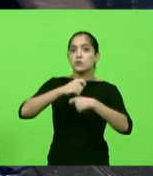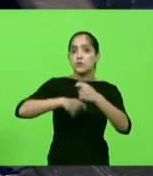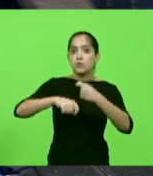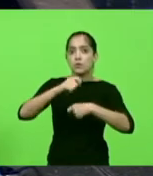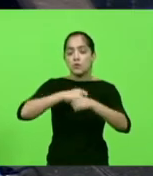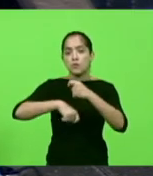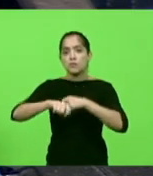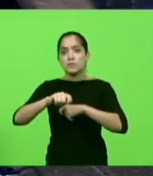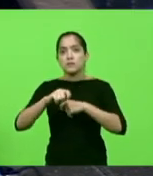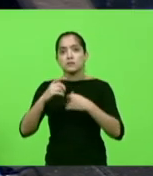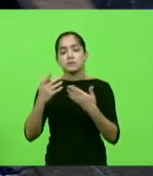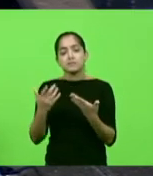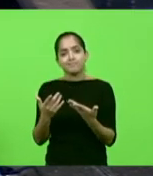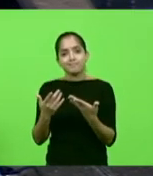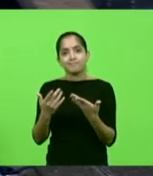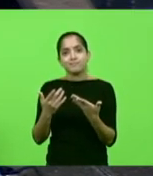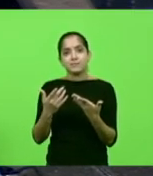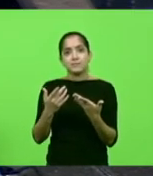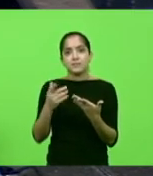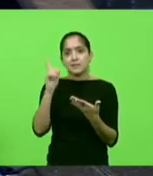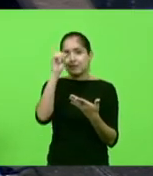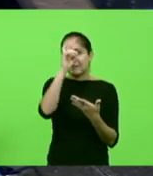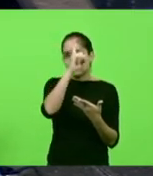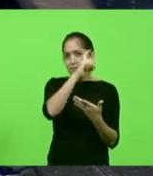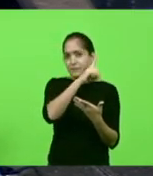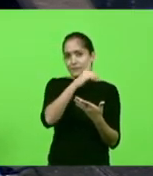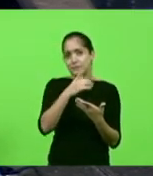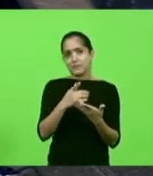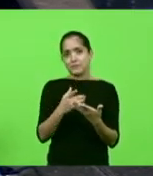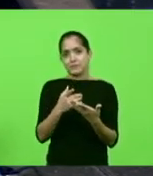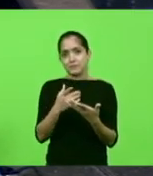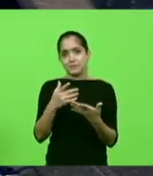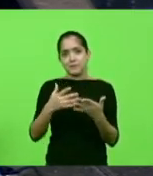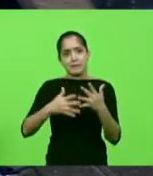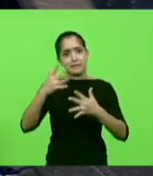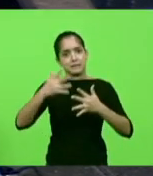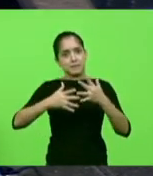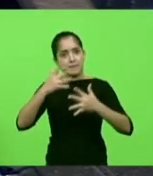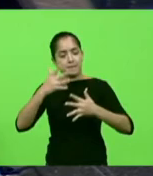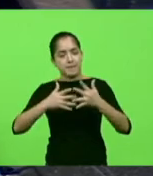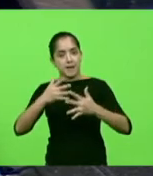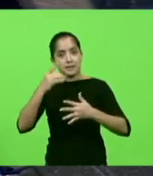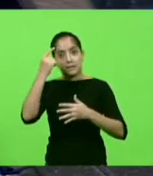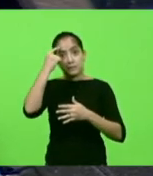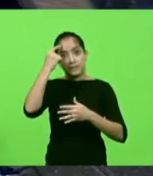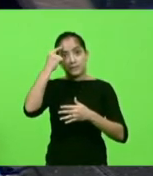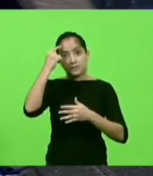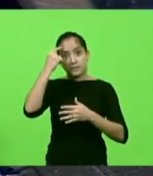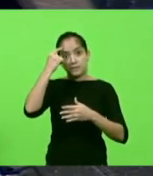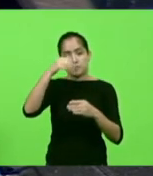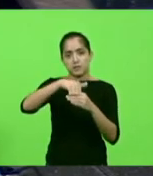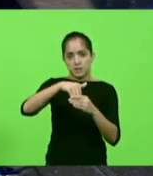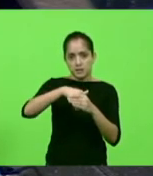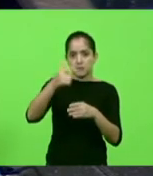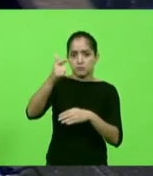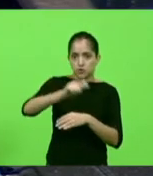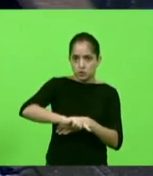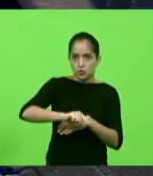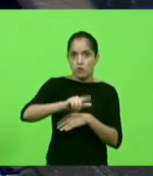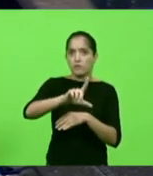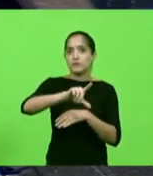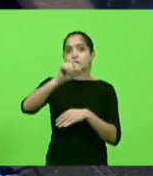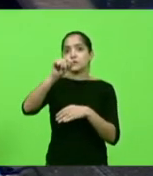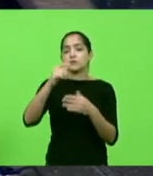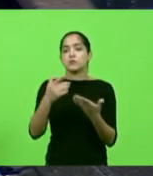um inconveniente, uma pedra no sapato. Para quem só pensa em reeleição, a flexibilidade é uma